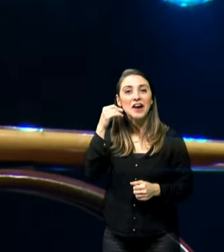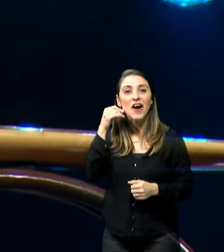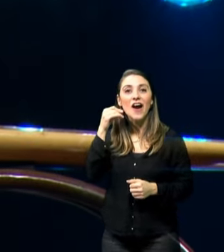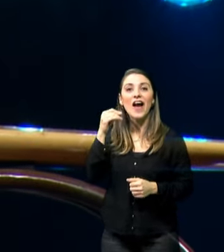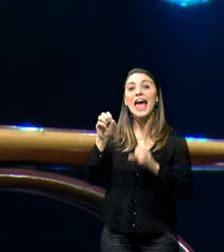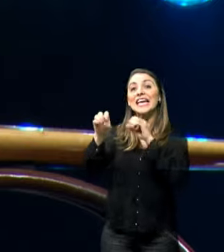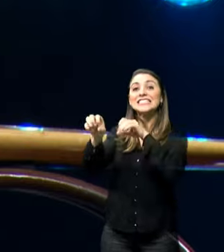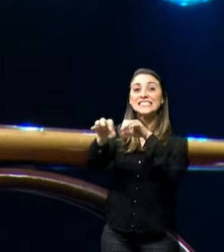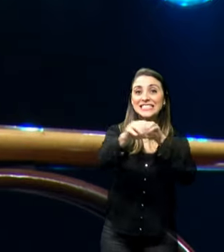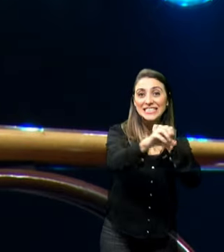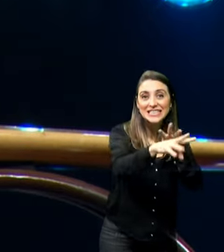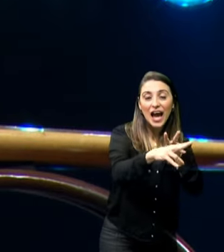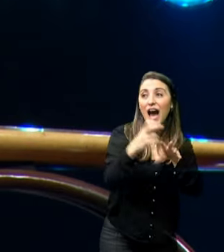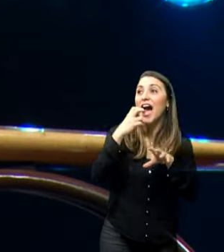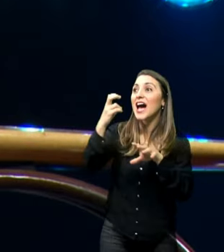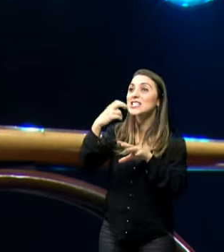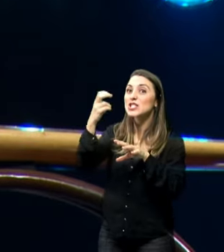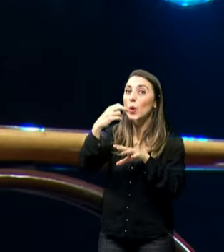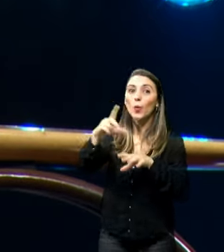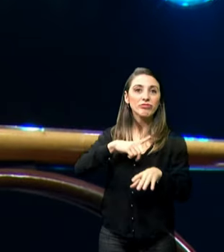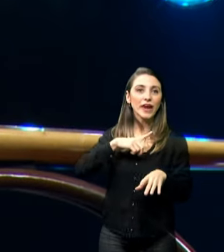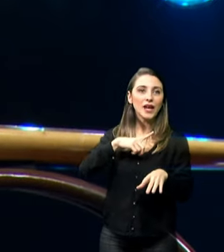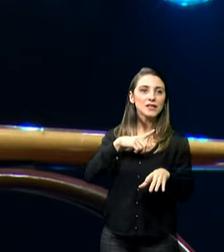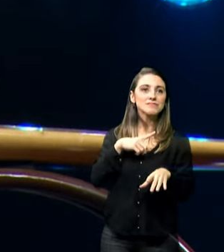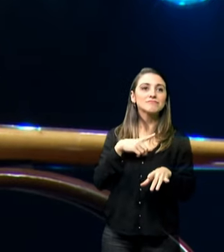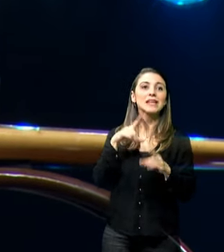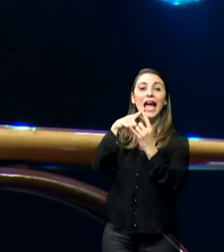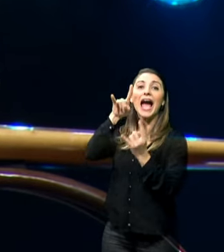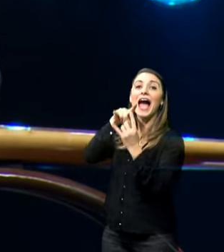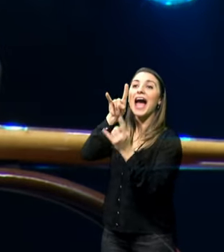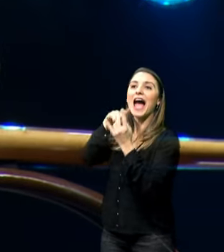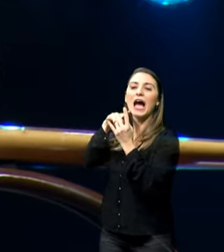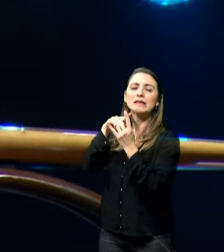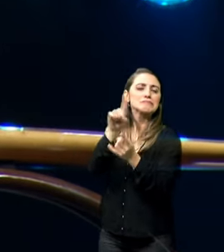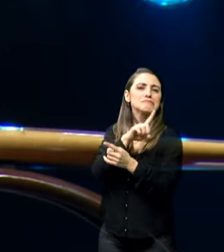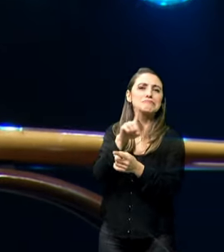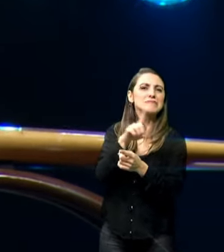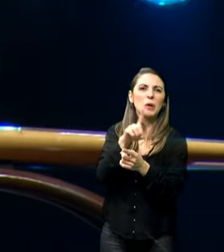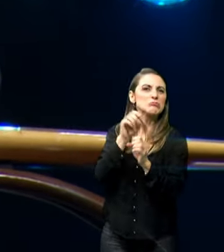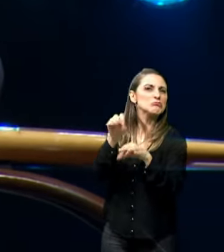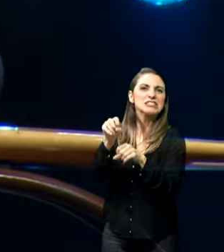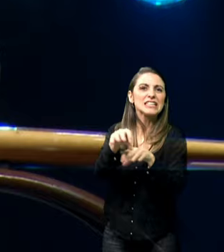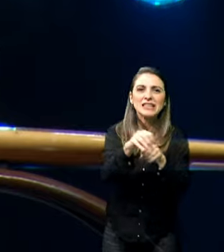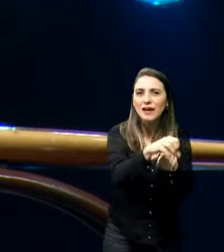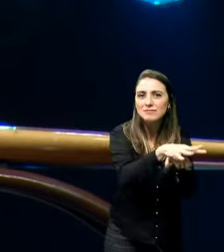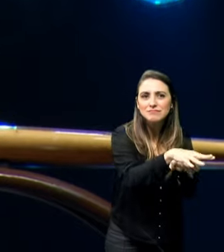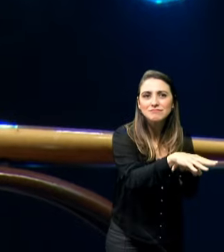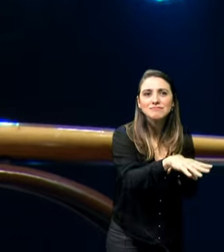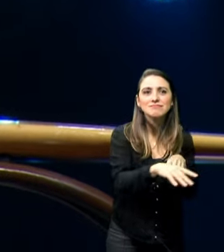O gato precisa ouvir um miado para ele miar. A mãe gata não faz, vamos lá, miau, miau. Não, não é miau, é miau.